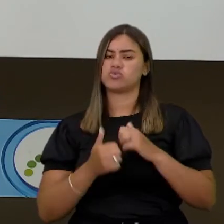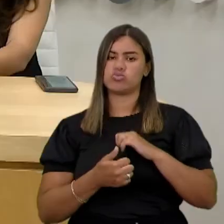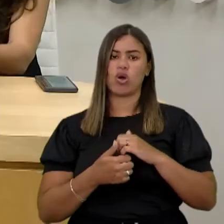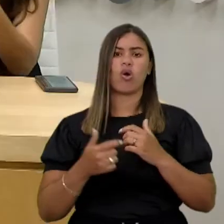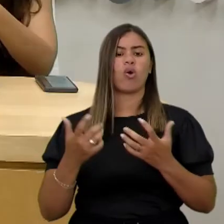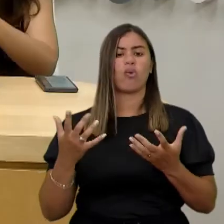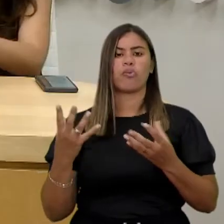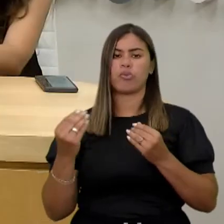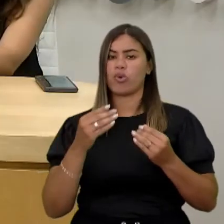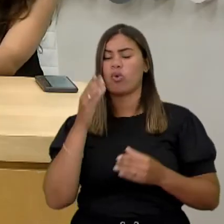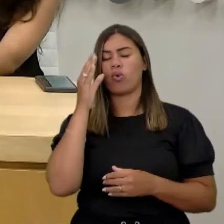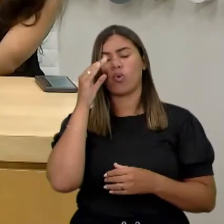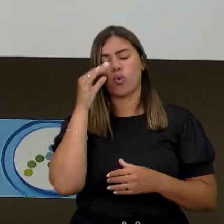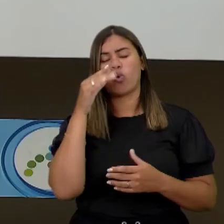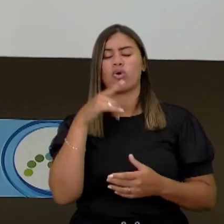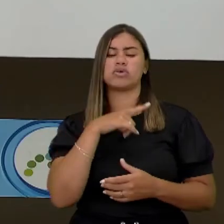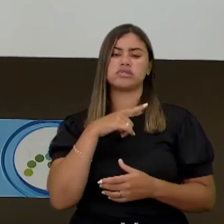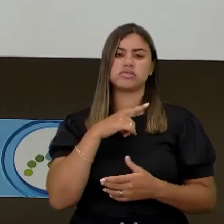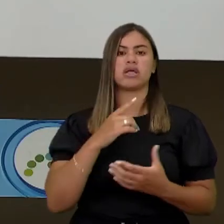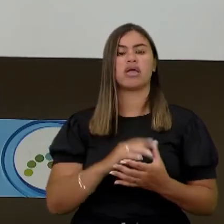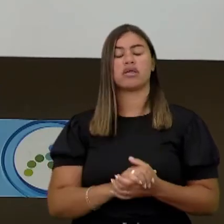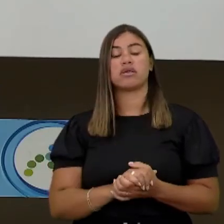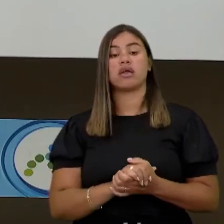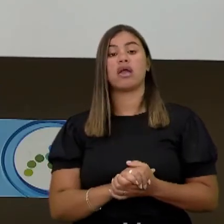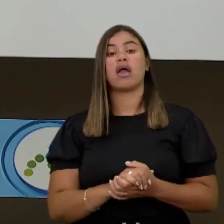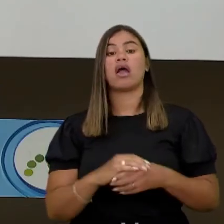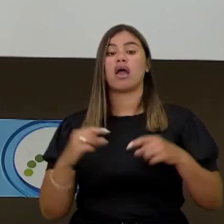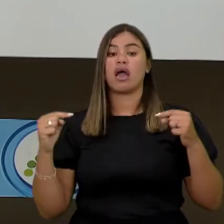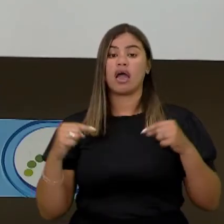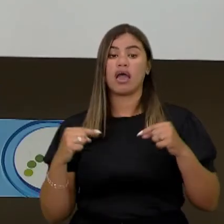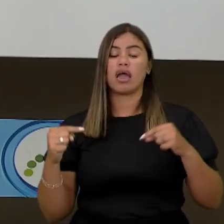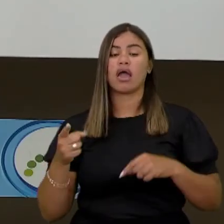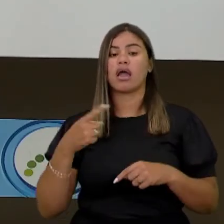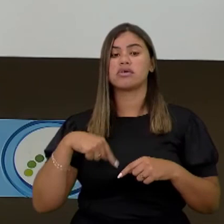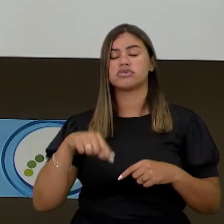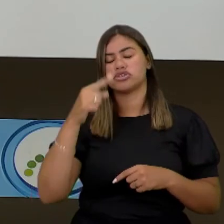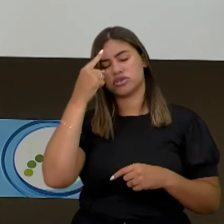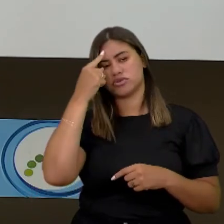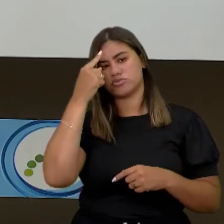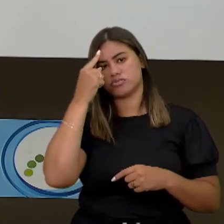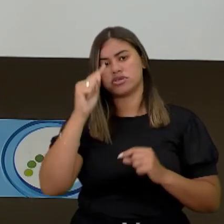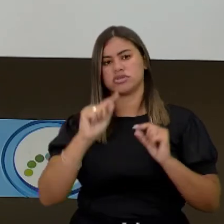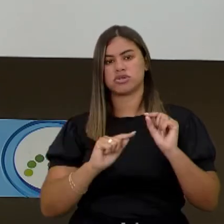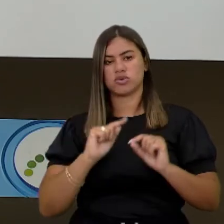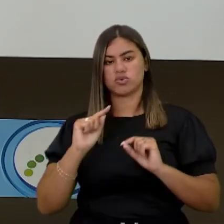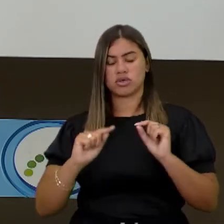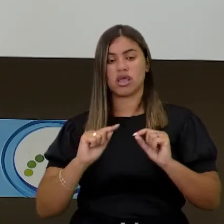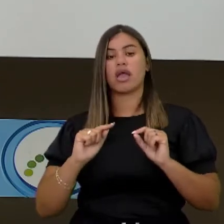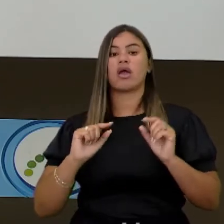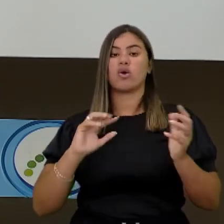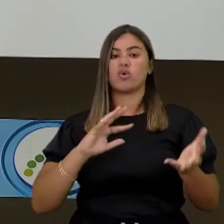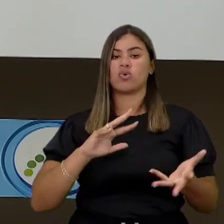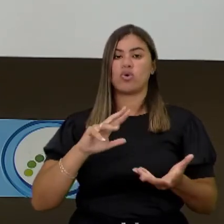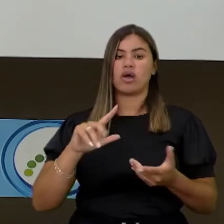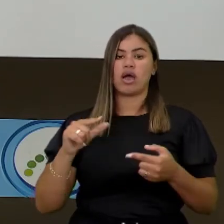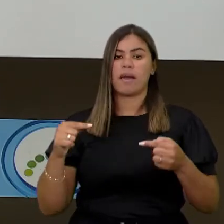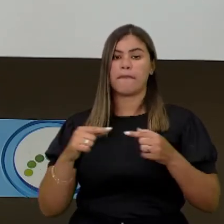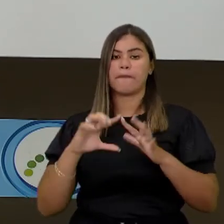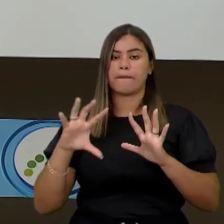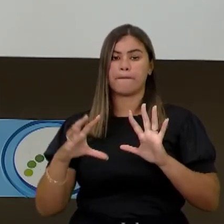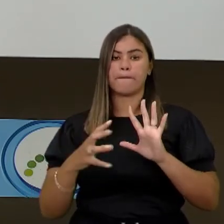próprio humano, né? Aqui é a gente conseguir pensar em escala mundial aquilo que